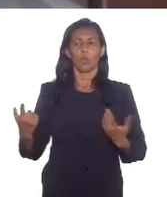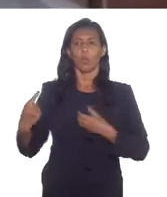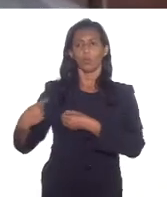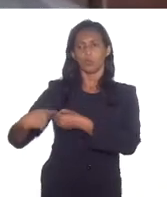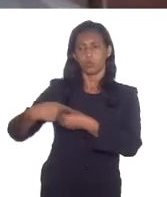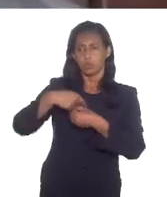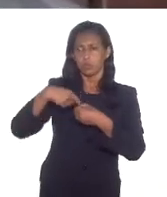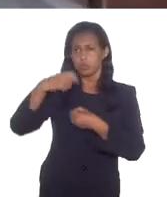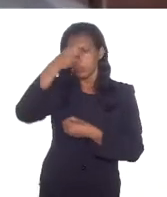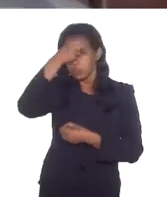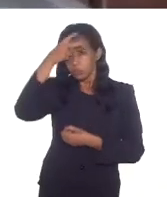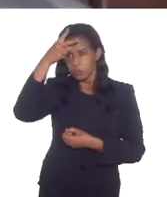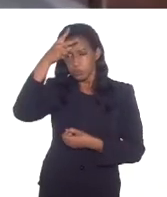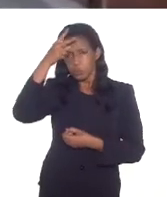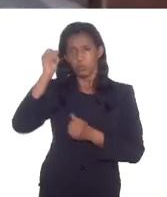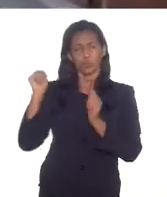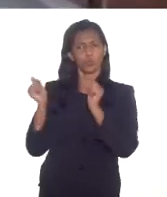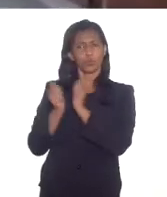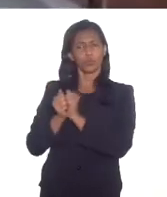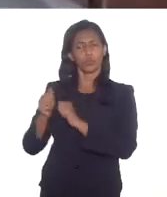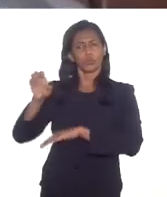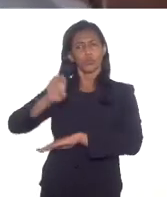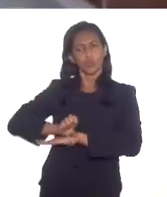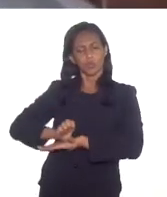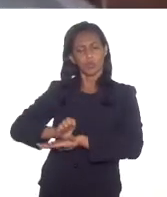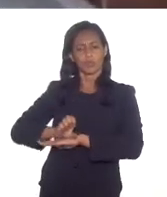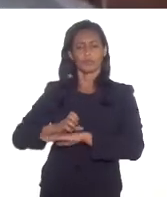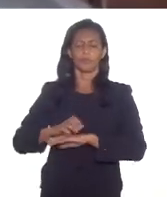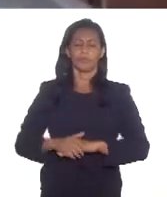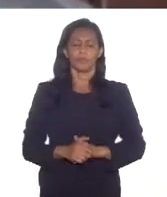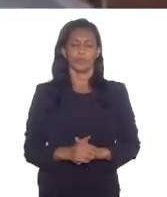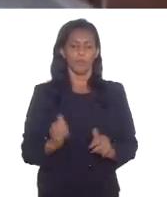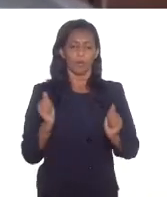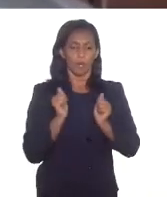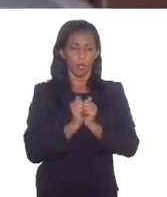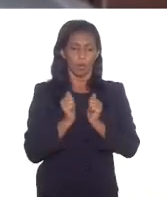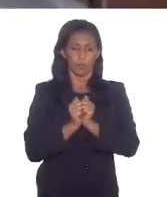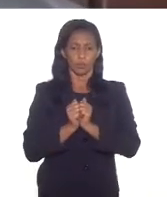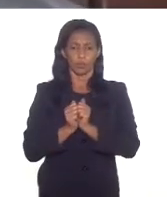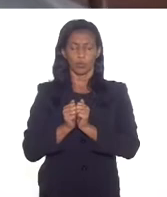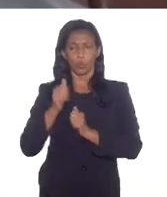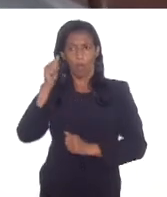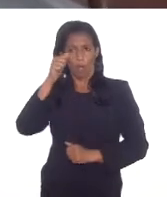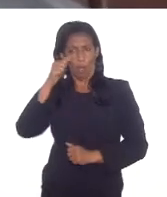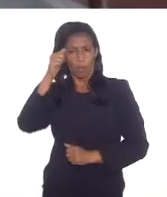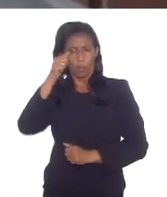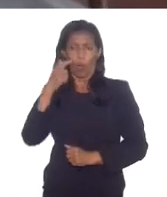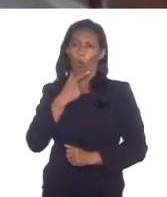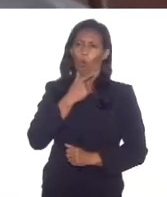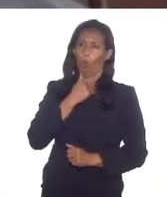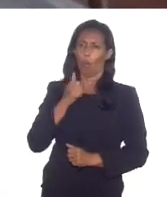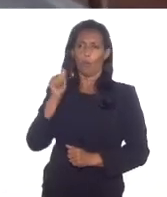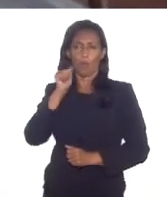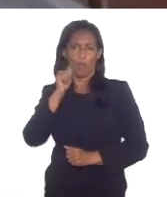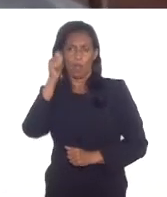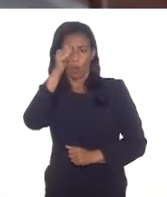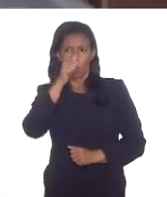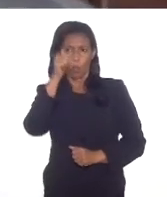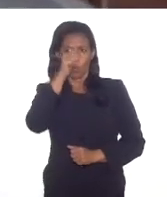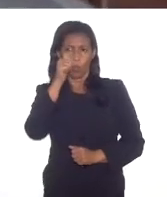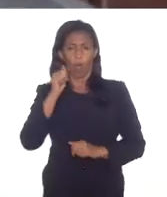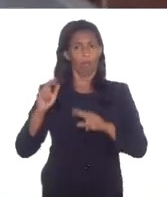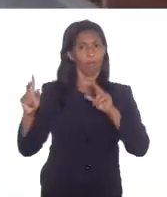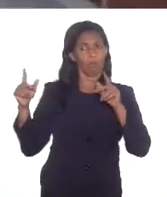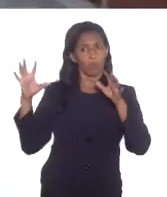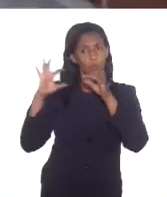do Estado, com as prefeituras do Estado, com os atores e atrizes interessados e afetos ao